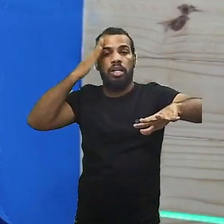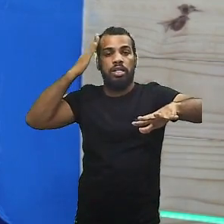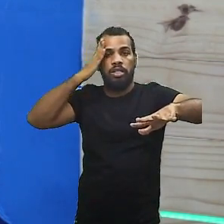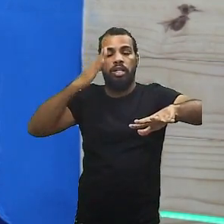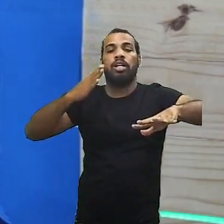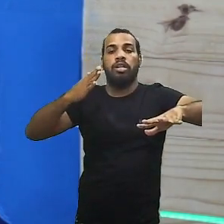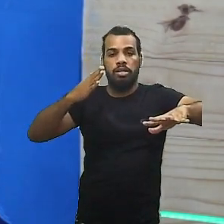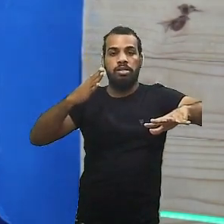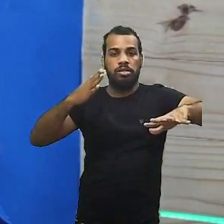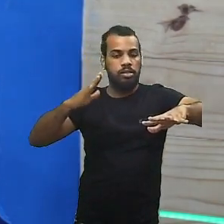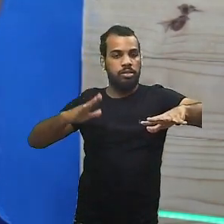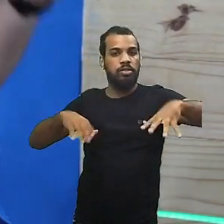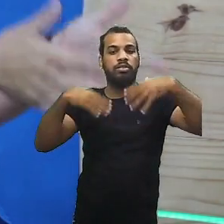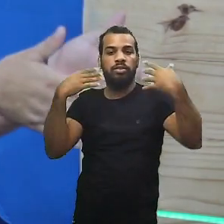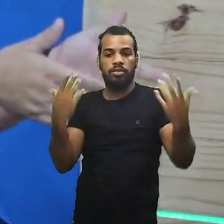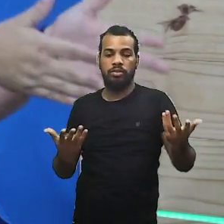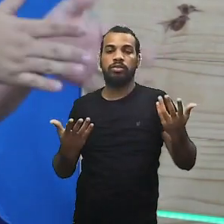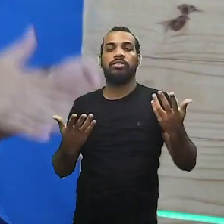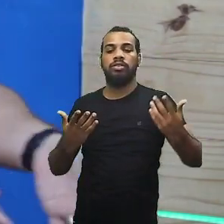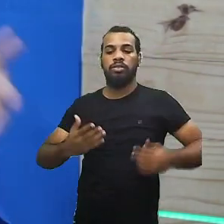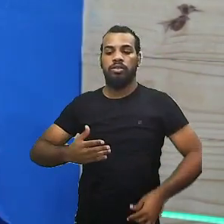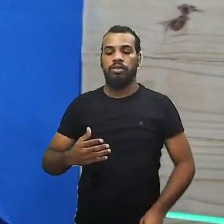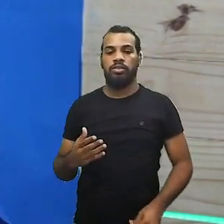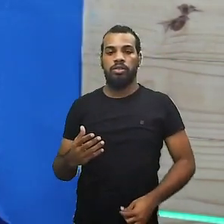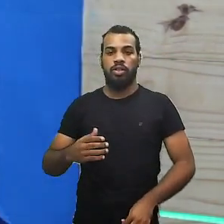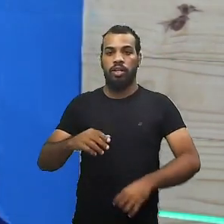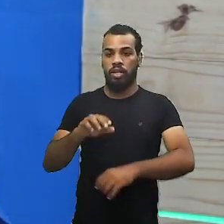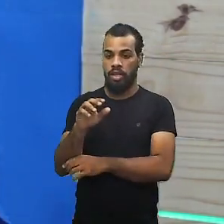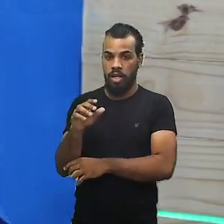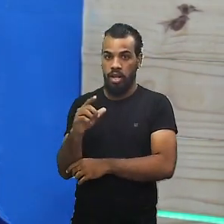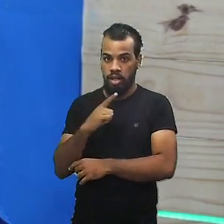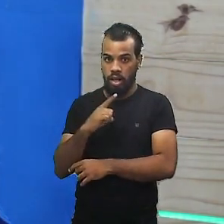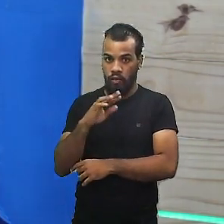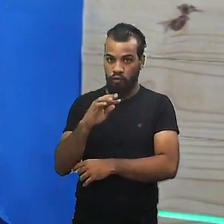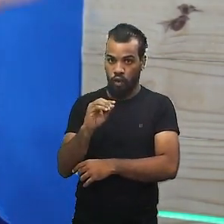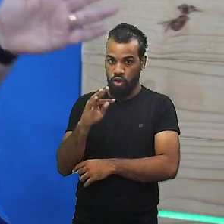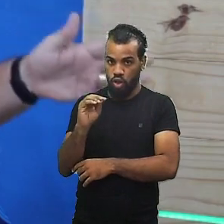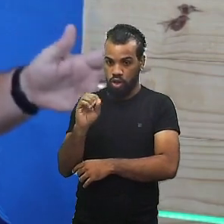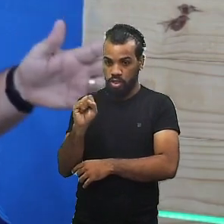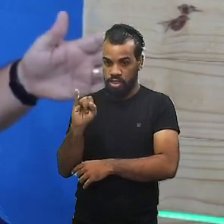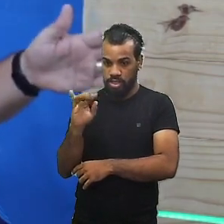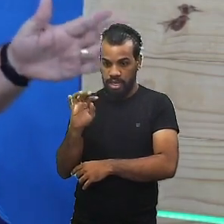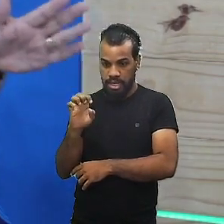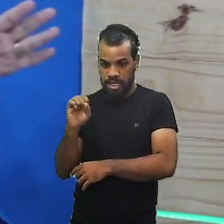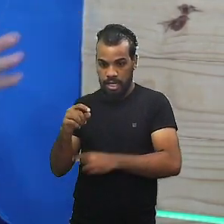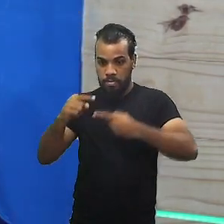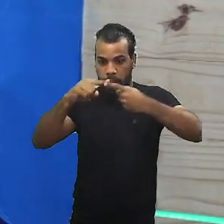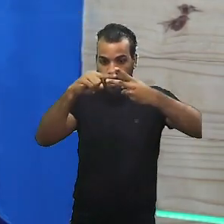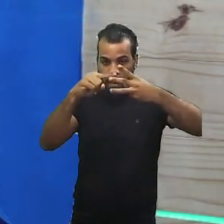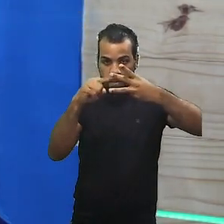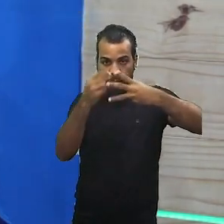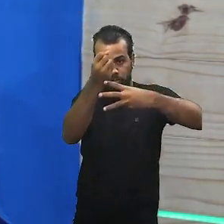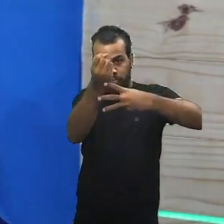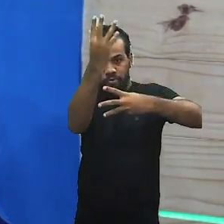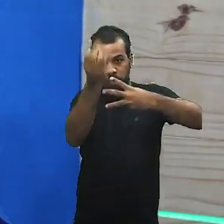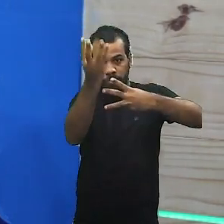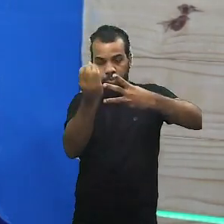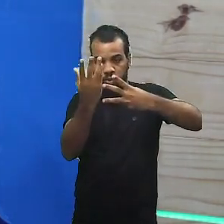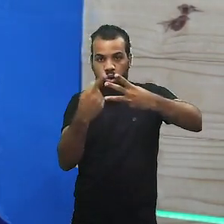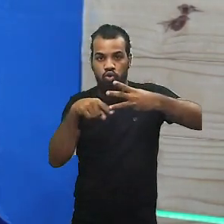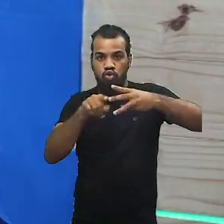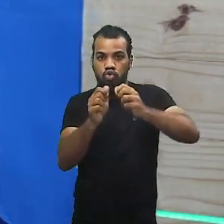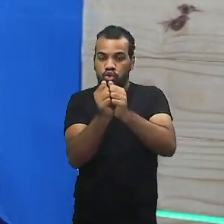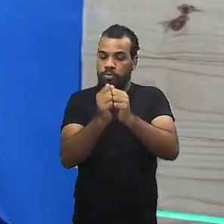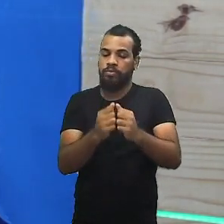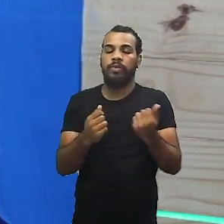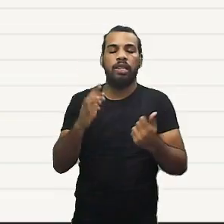já observavam os heterótrofos anaeróbios, os fotossintetizantes e os heterótrofos aeróbios, tá? Essa é a primeira